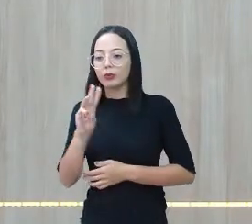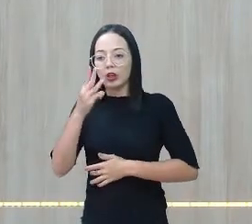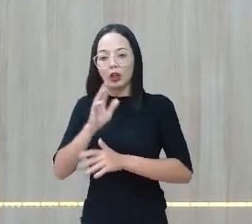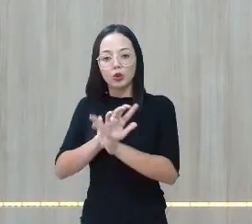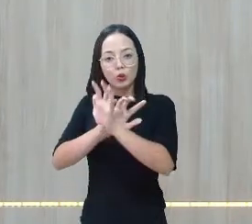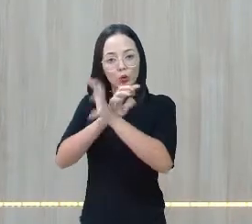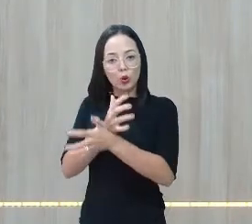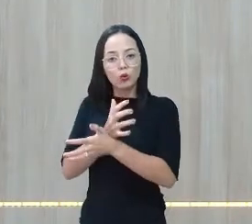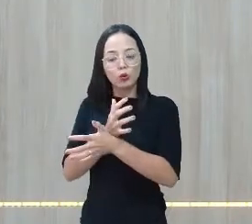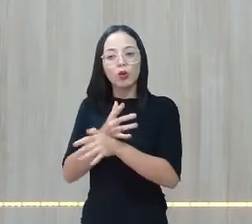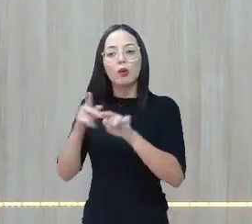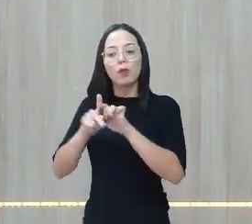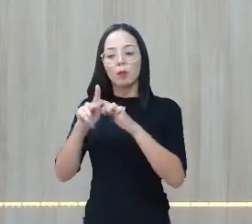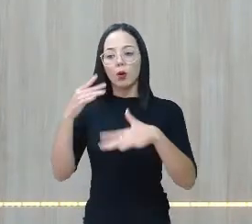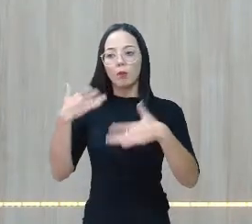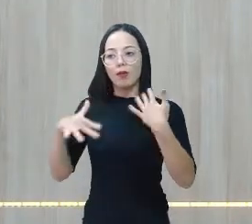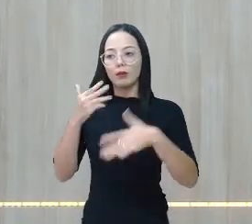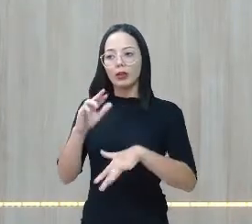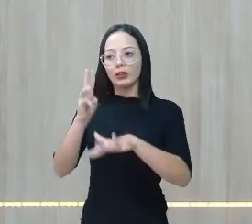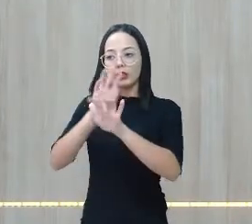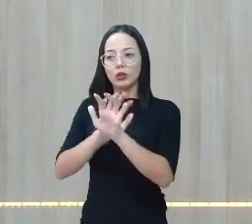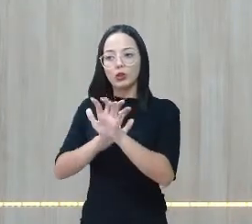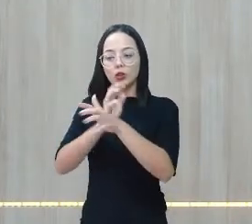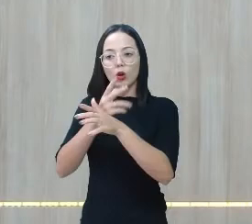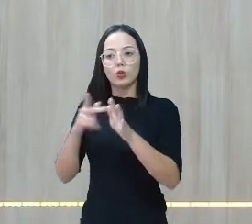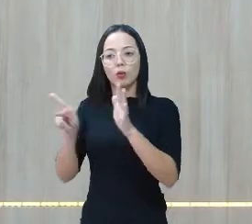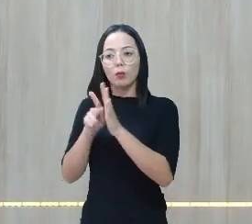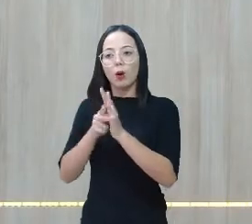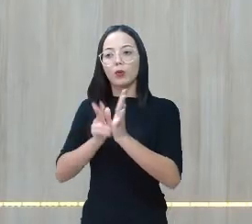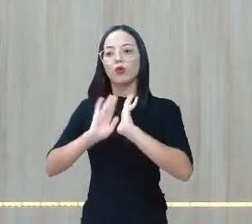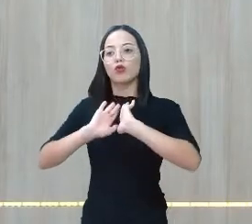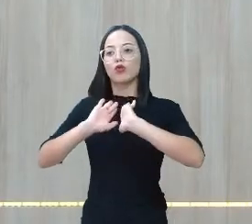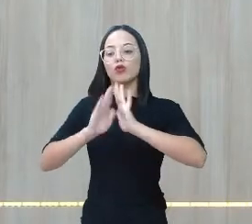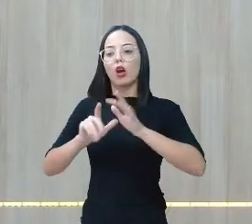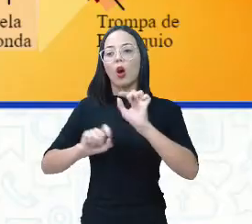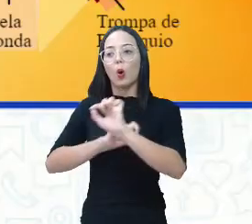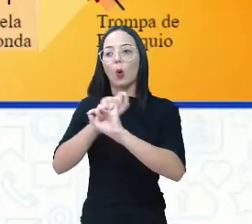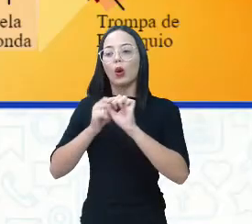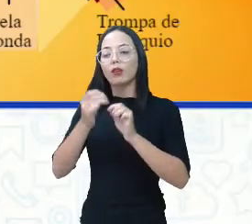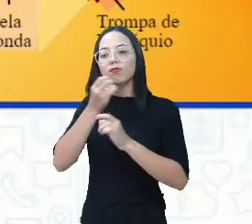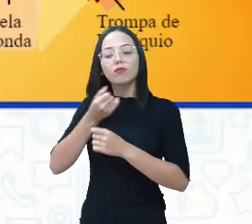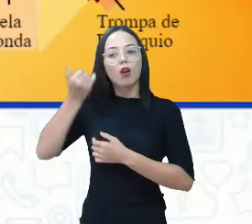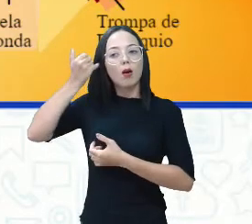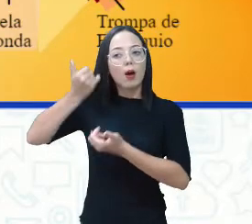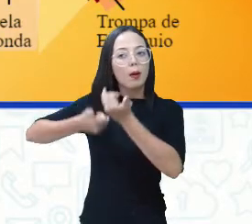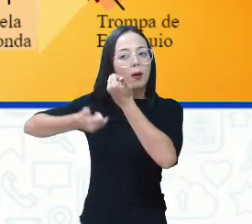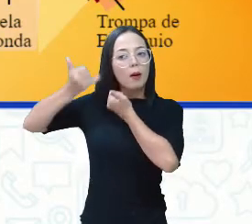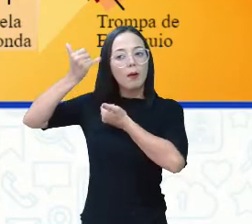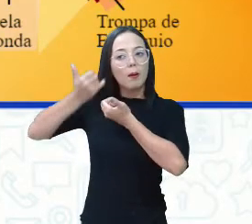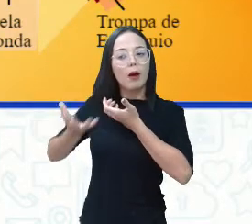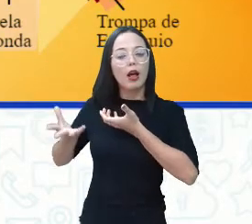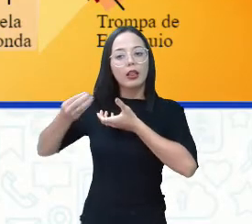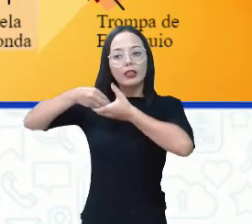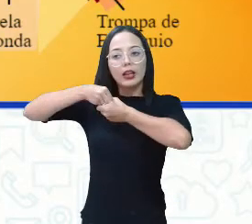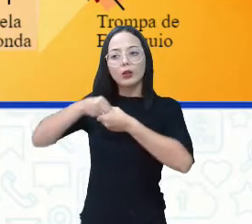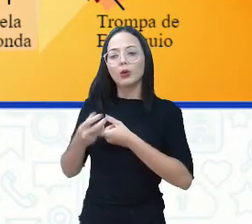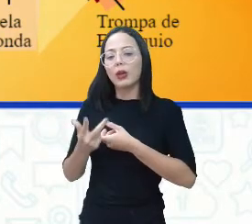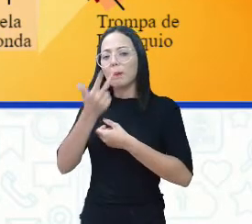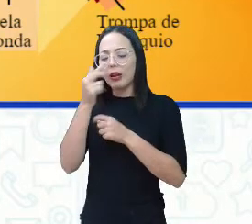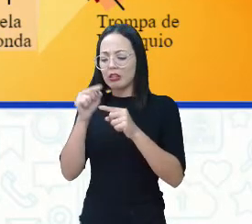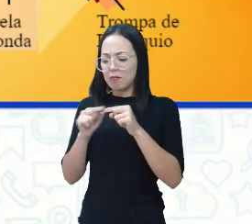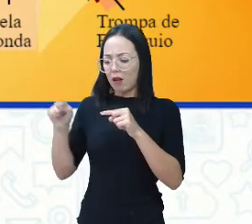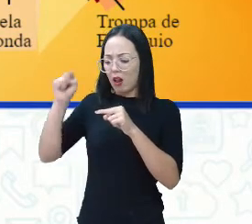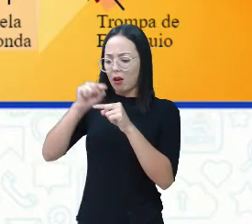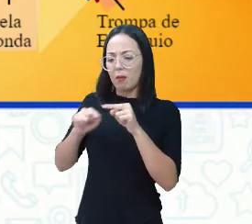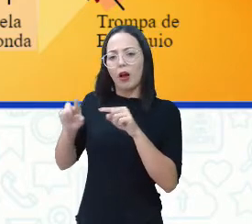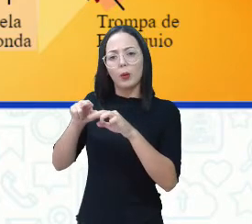ossículos. Os 3 ossículos enviaram já, a questão da mensagem que vai para essa cóclea, que parece um caracol, por